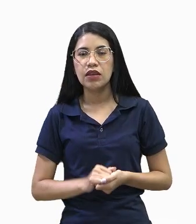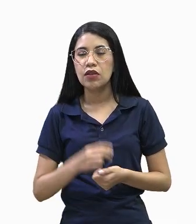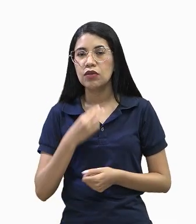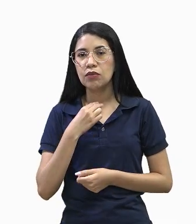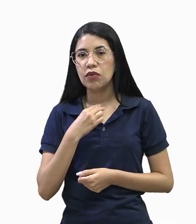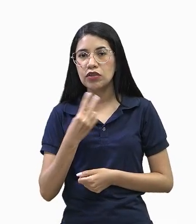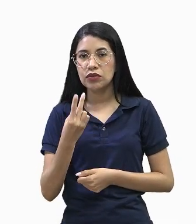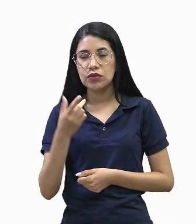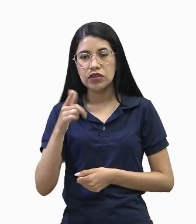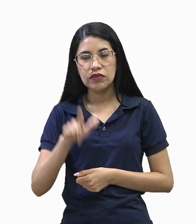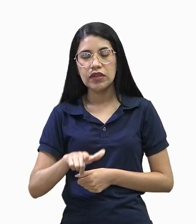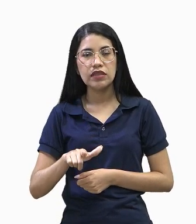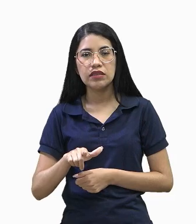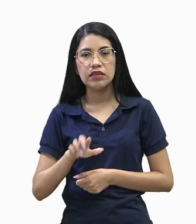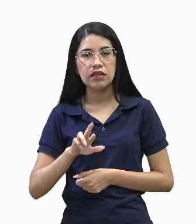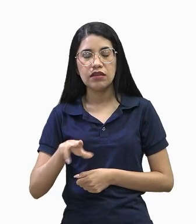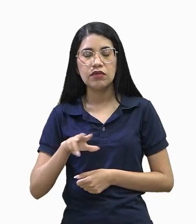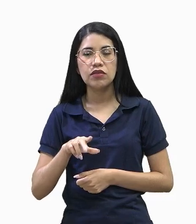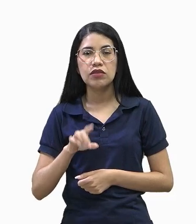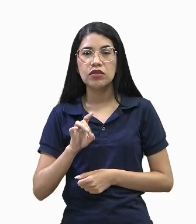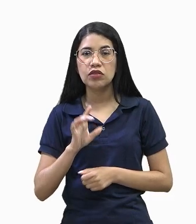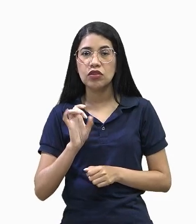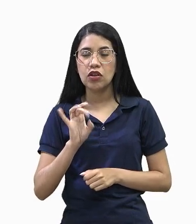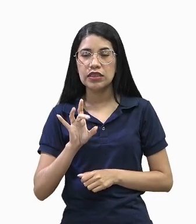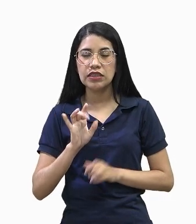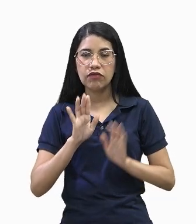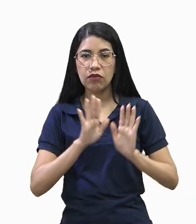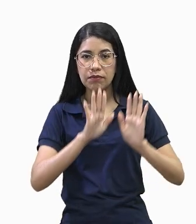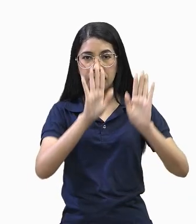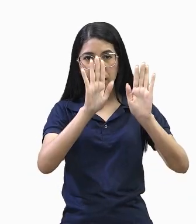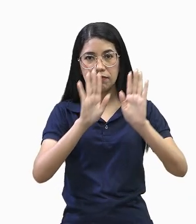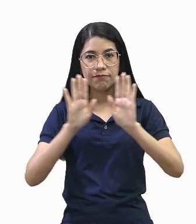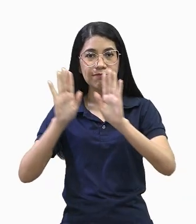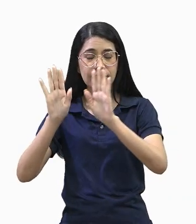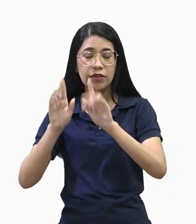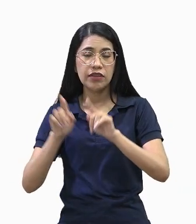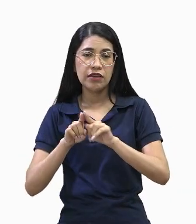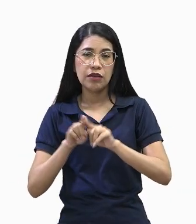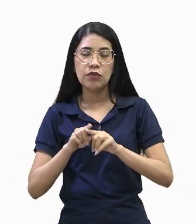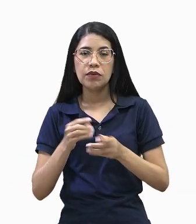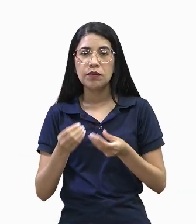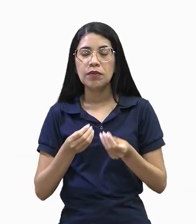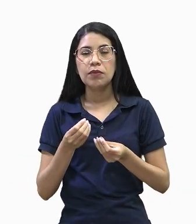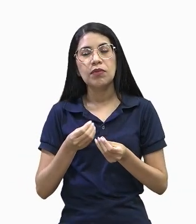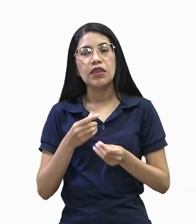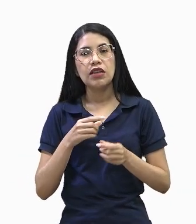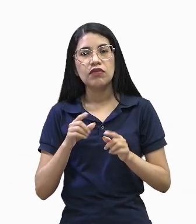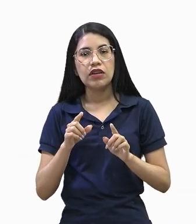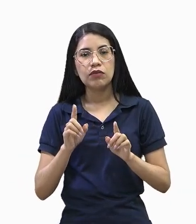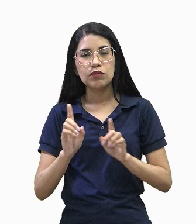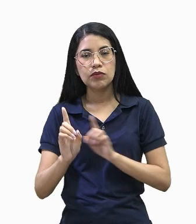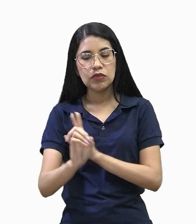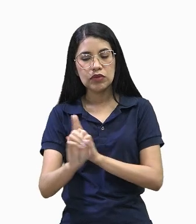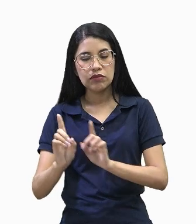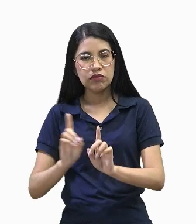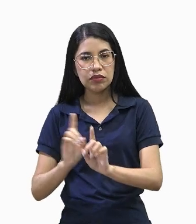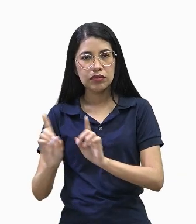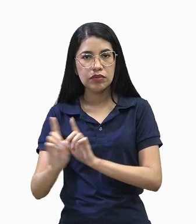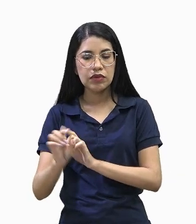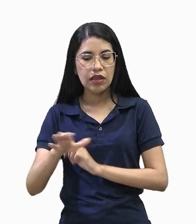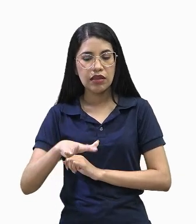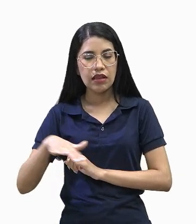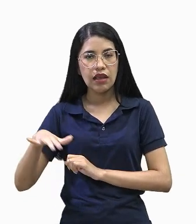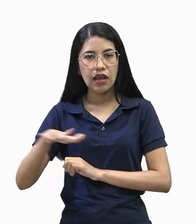2 toques consecutivos, exceto no bloqueio. Os jogadores realizam rodízio de posição a cada vez que a